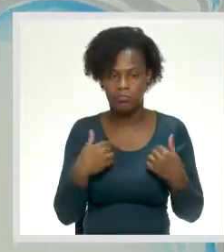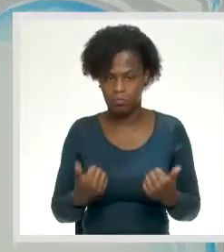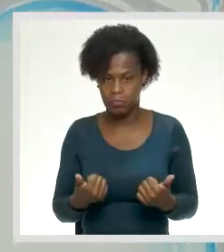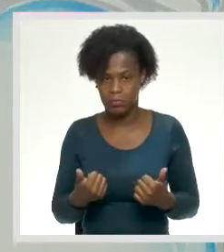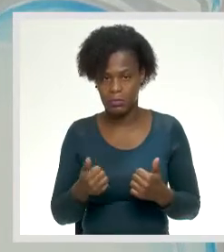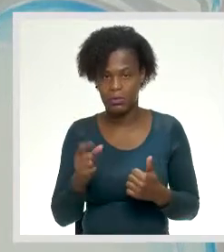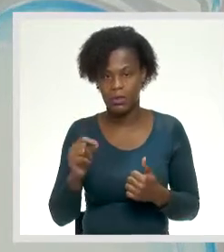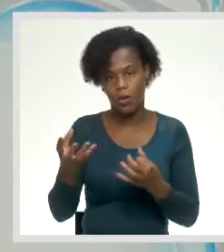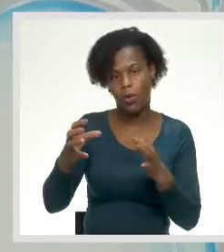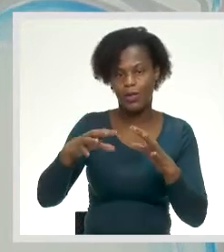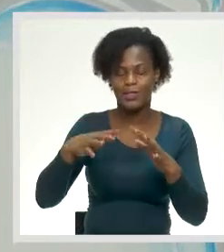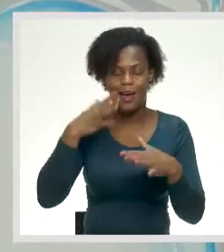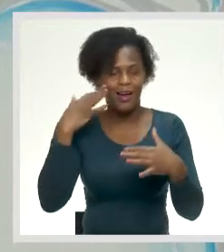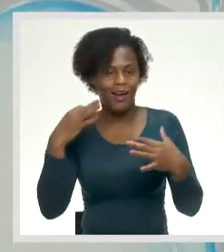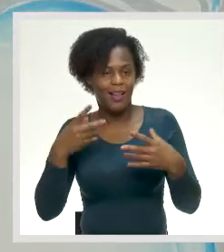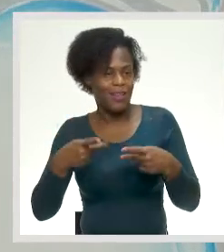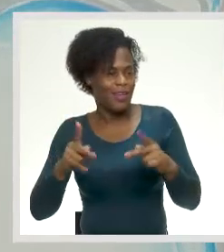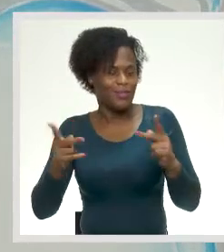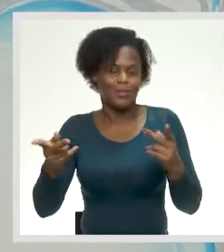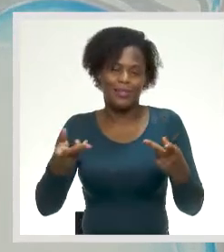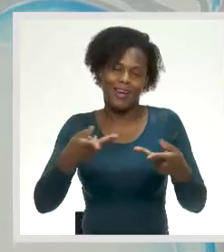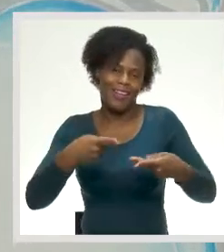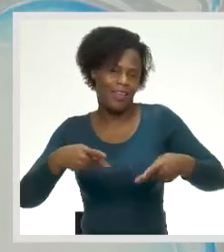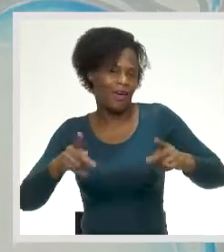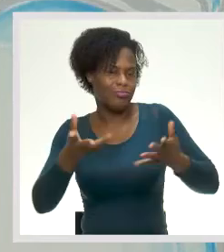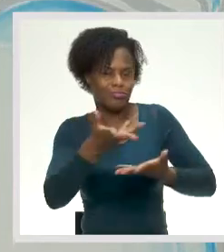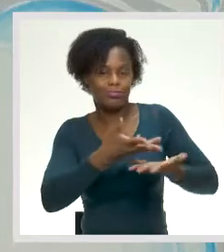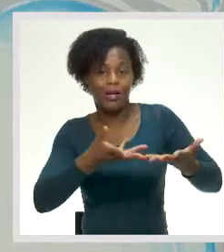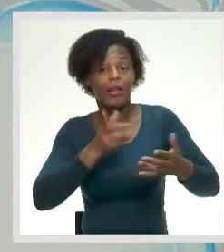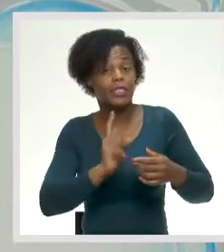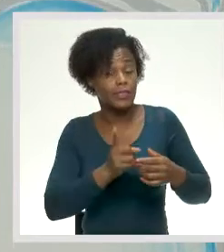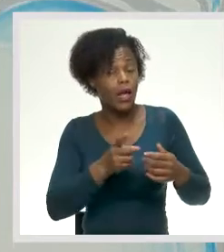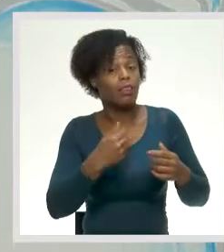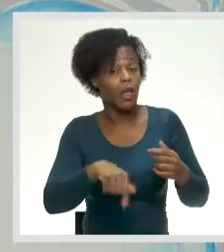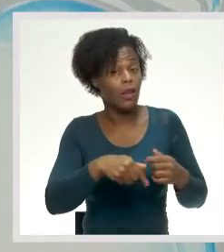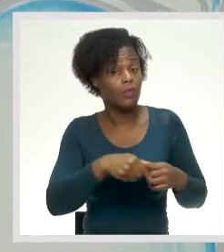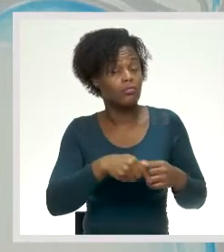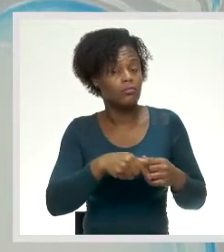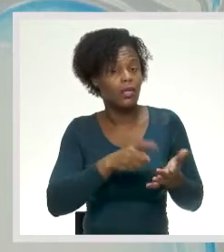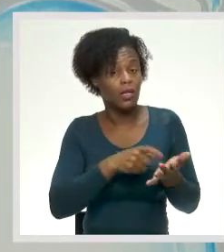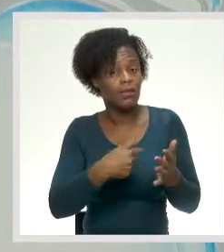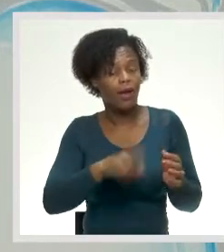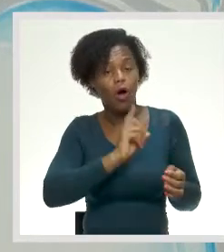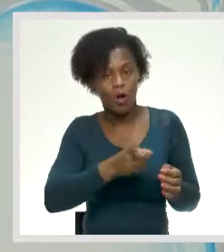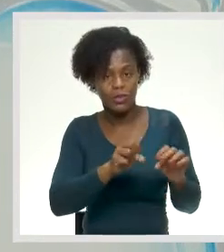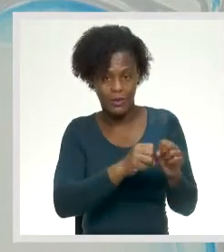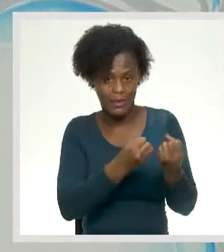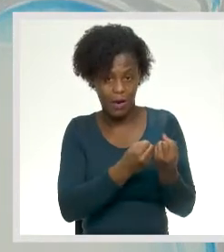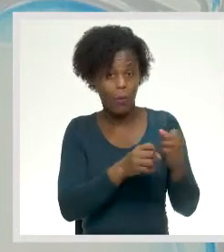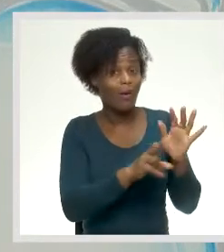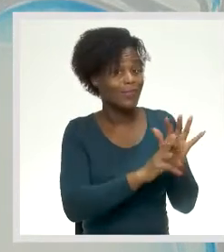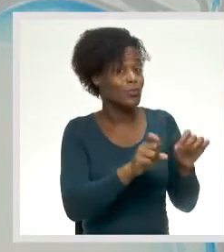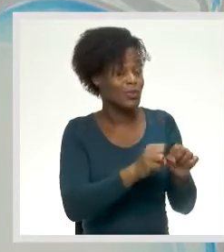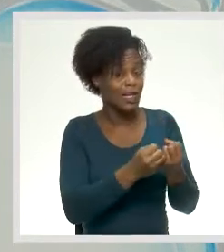saudável e harmoniosa, haverá necessidade de ordem social. Senão, como já dizia